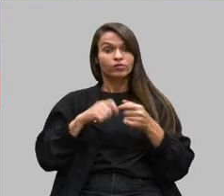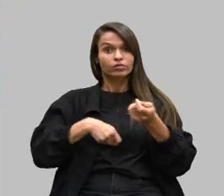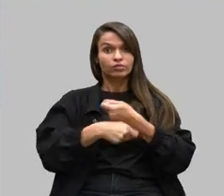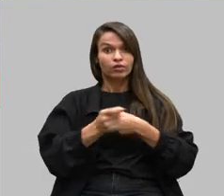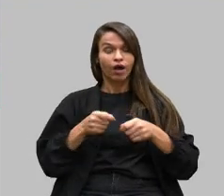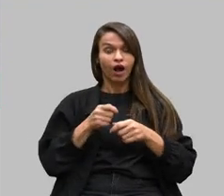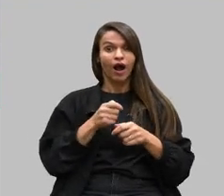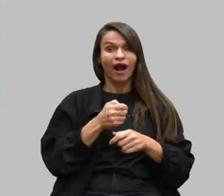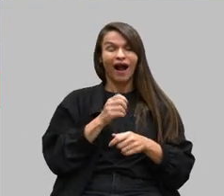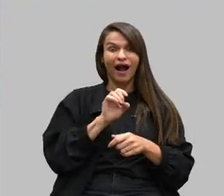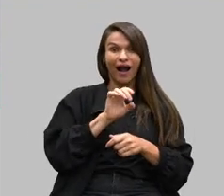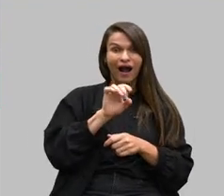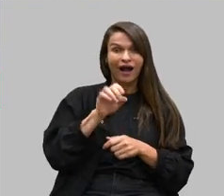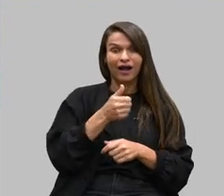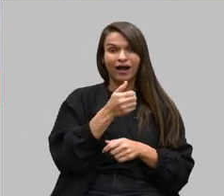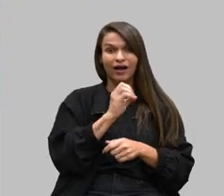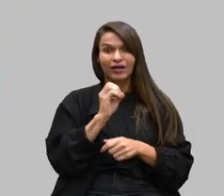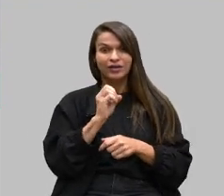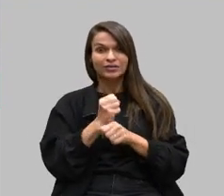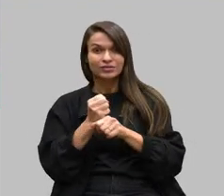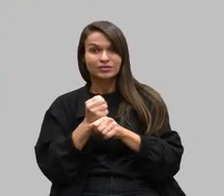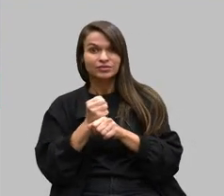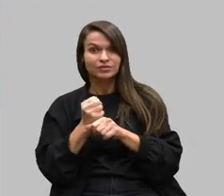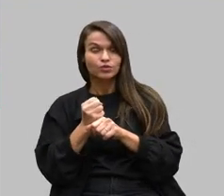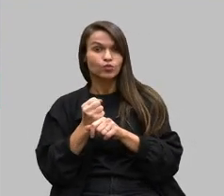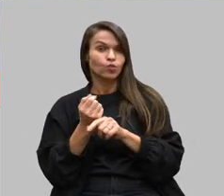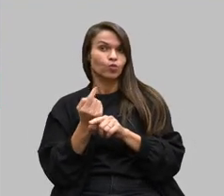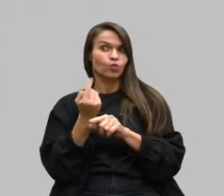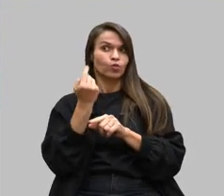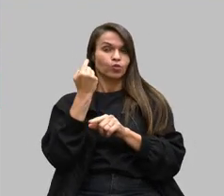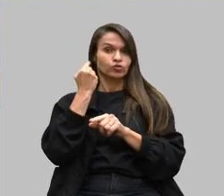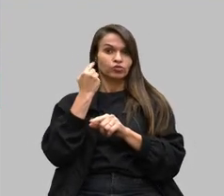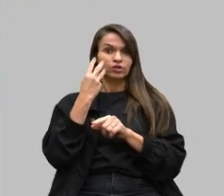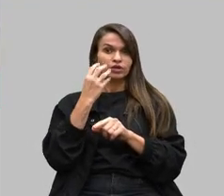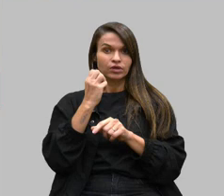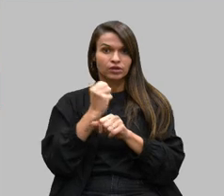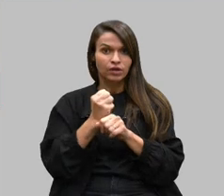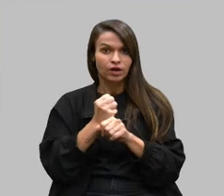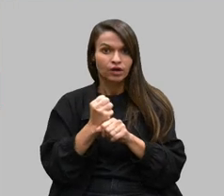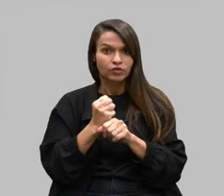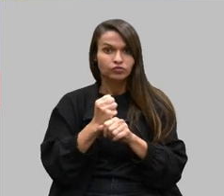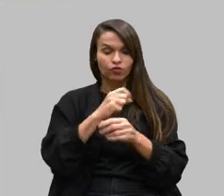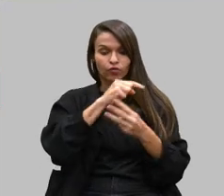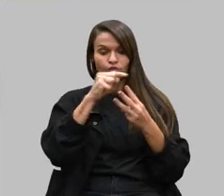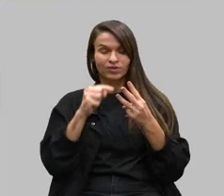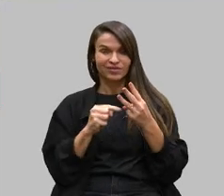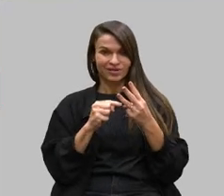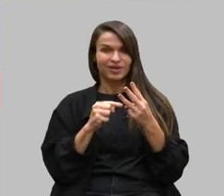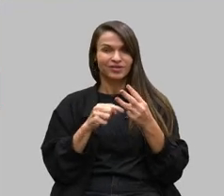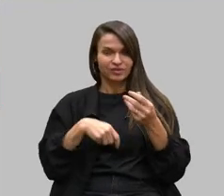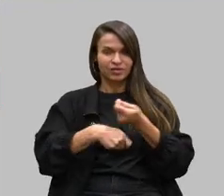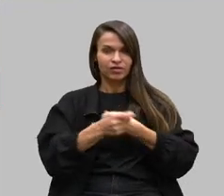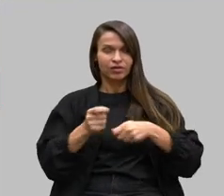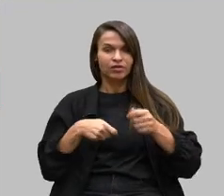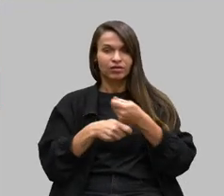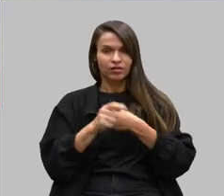anos nos últimos 30 anos foram três leilões o setor de rodovias tem